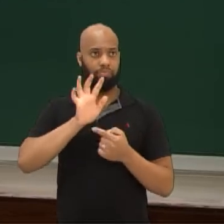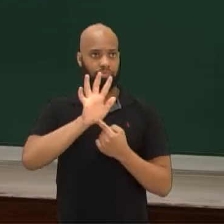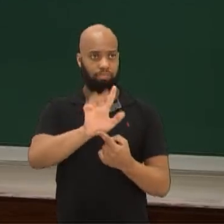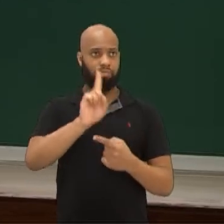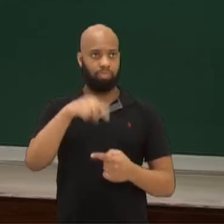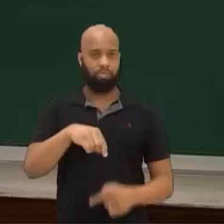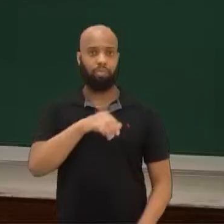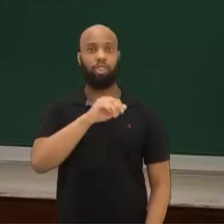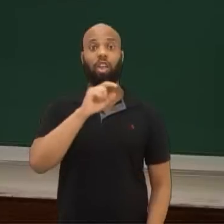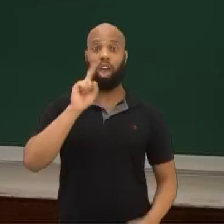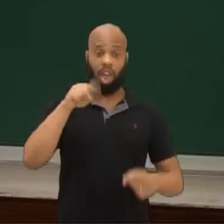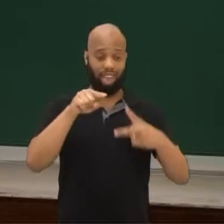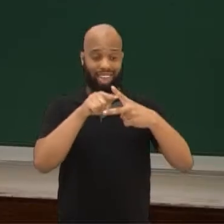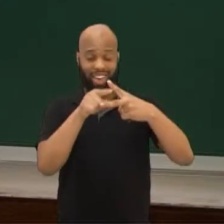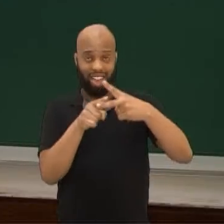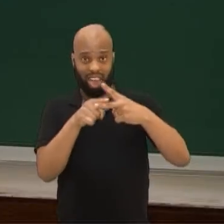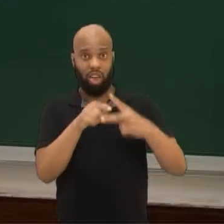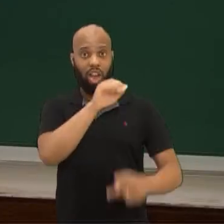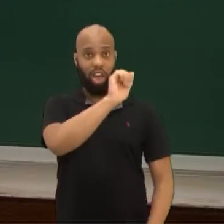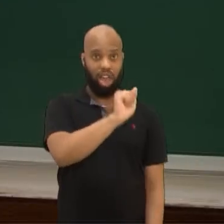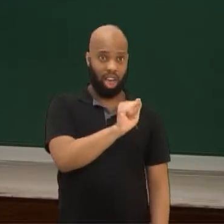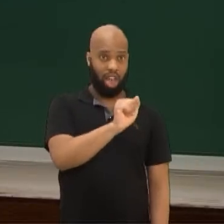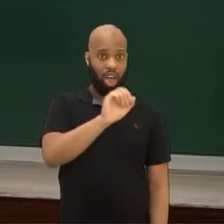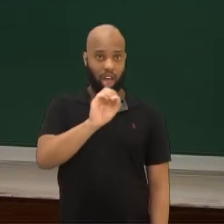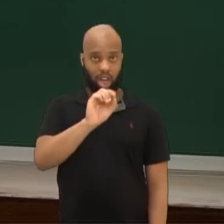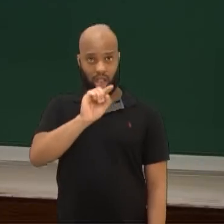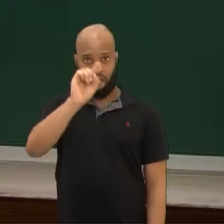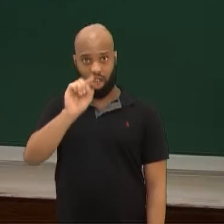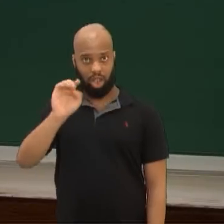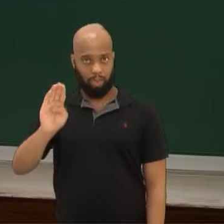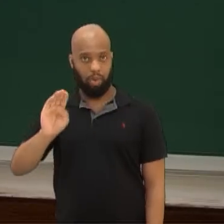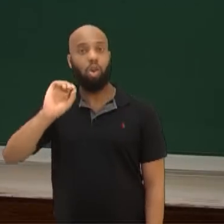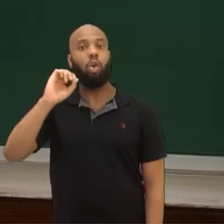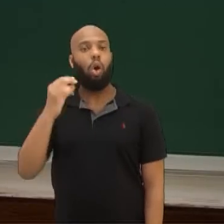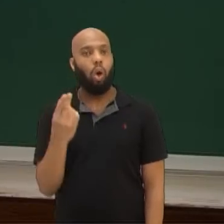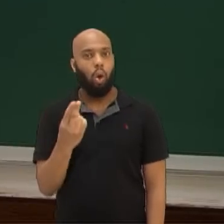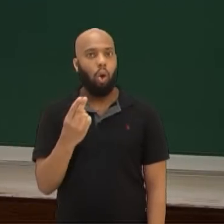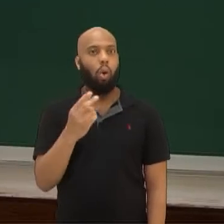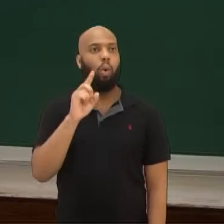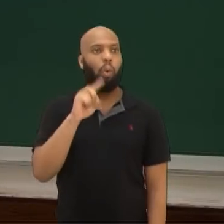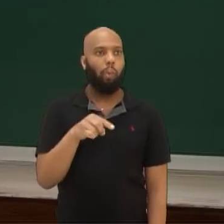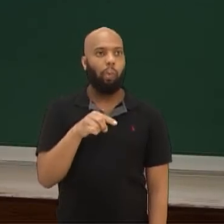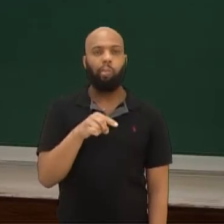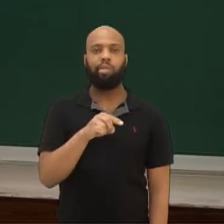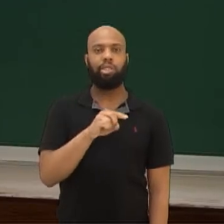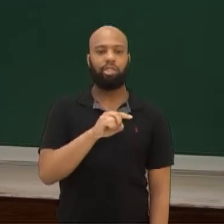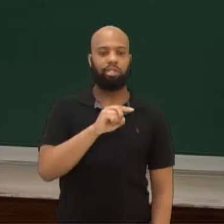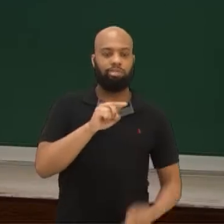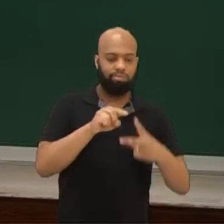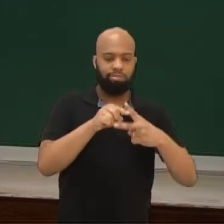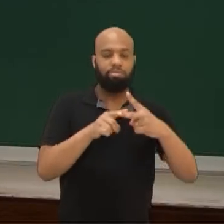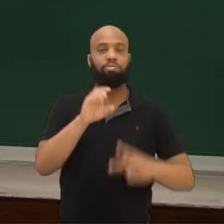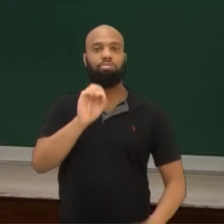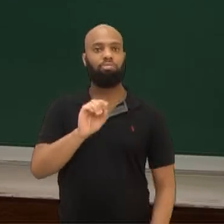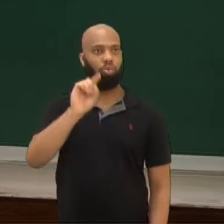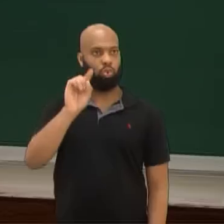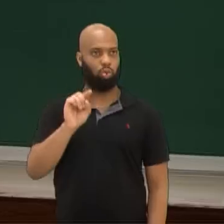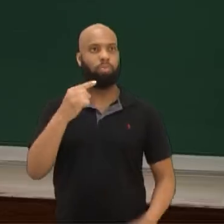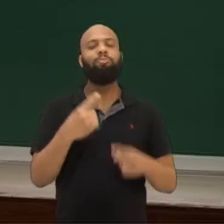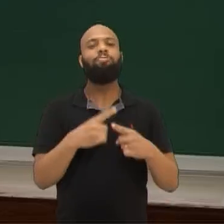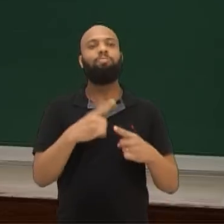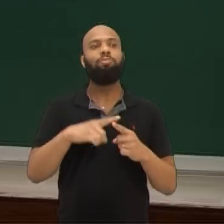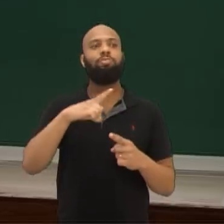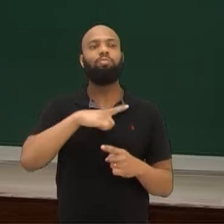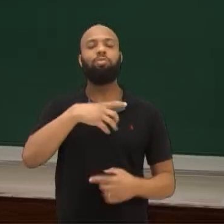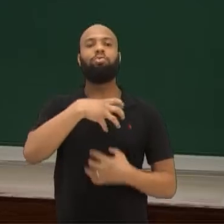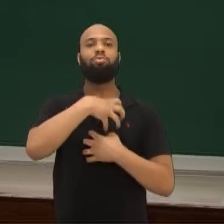ângulo AOB ou ângulo O. Por que o ângulo AOB ou ângulo O? Porque a